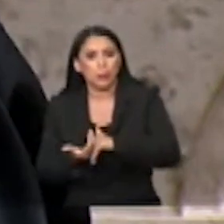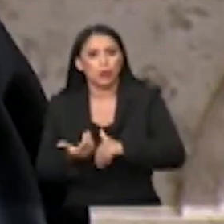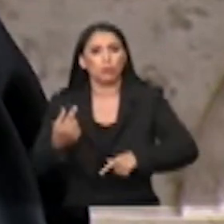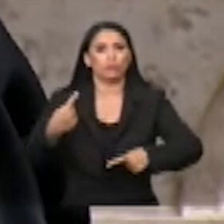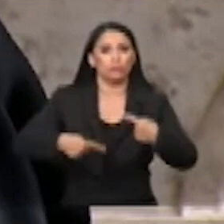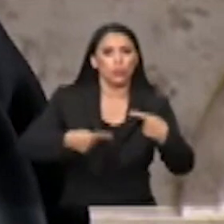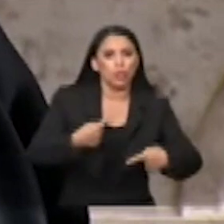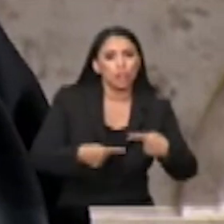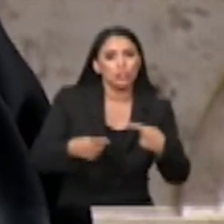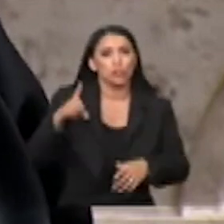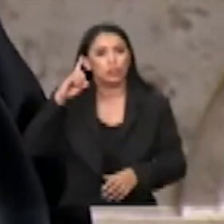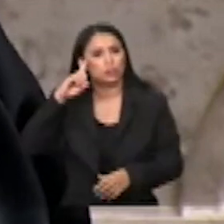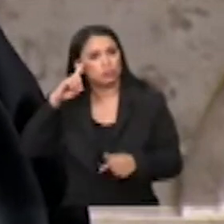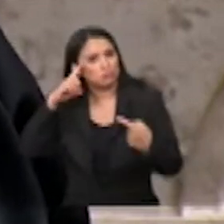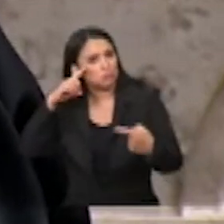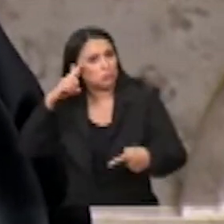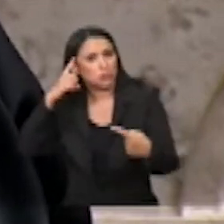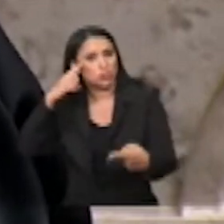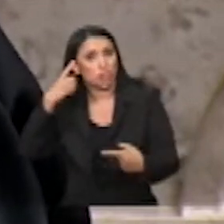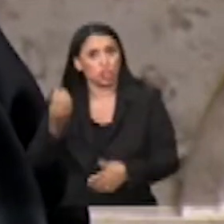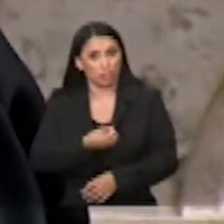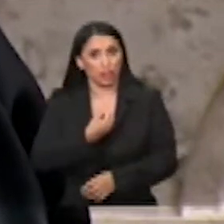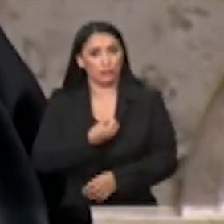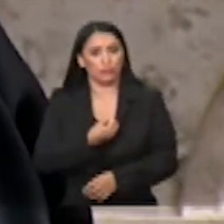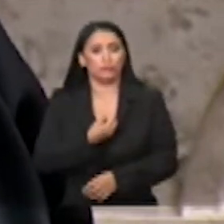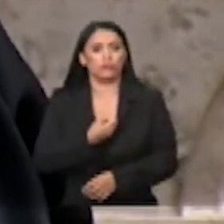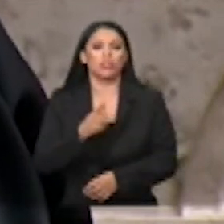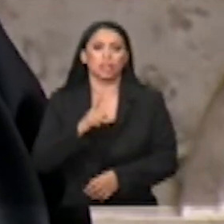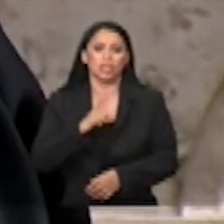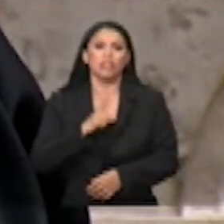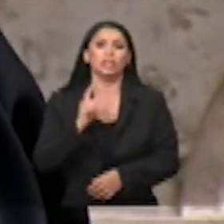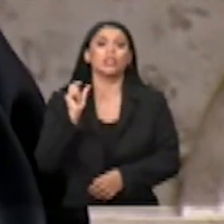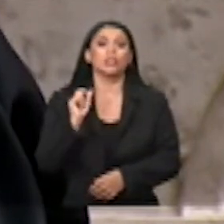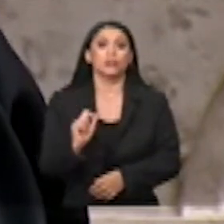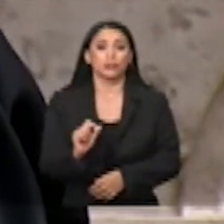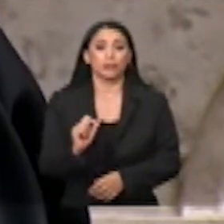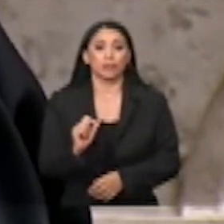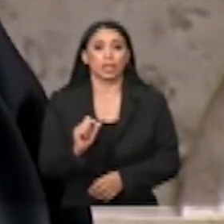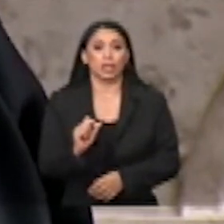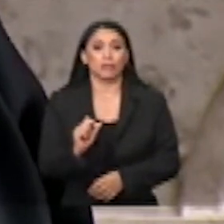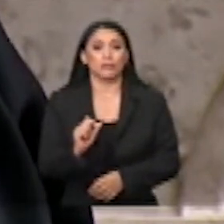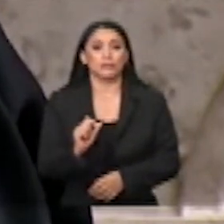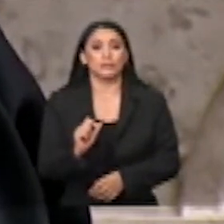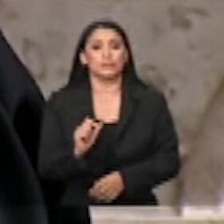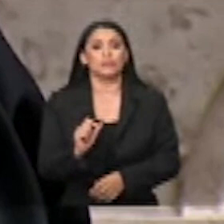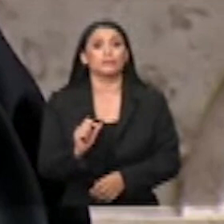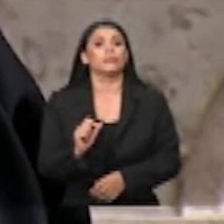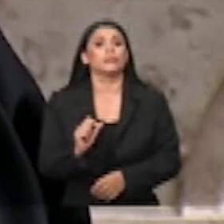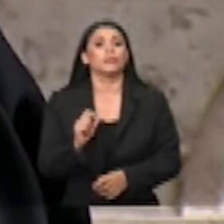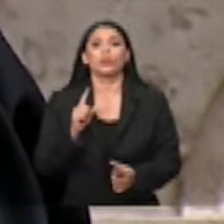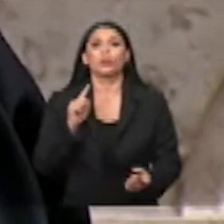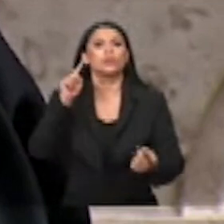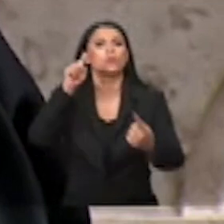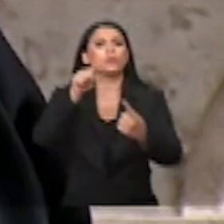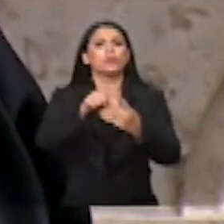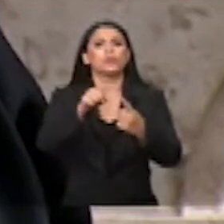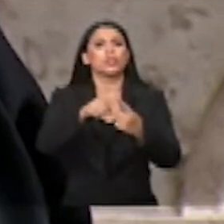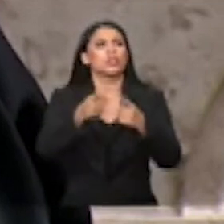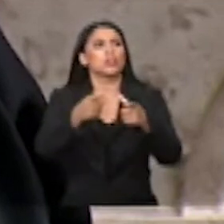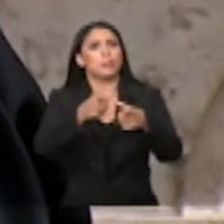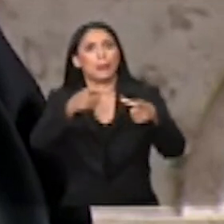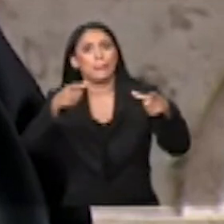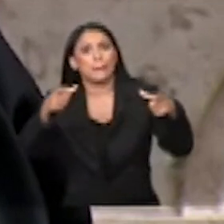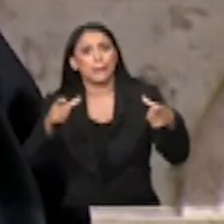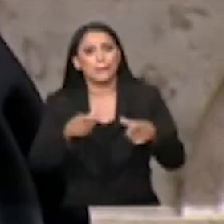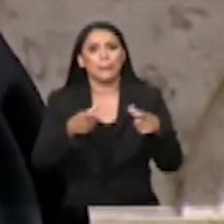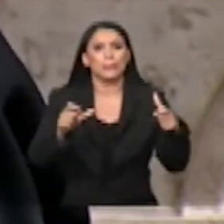política, destinada à vida longa, à qual se habilita pela amplitude de seus horizontes e a largueza de seu projeto